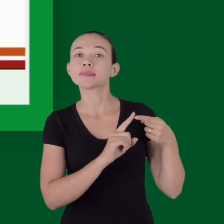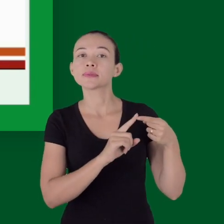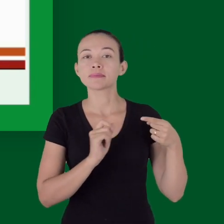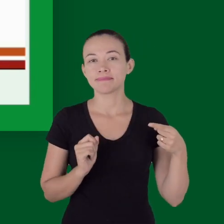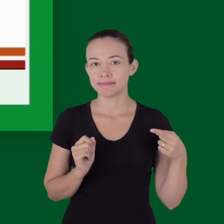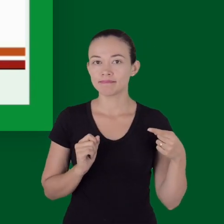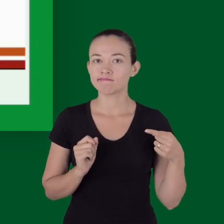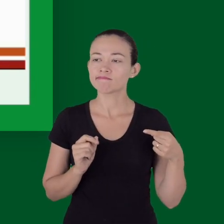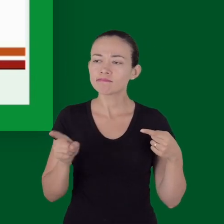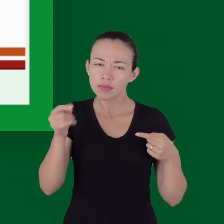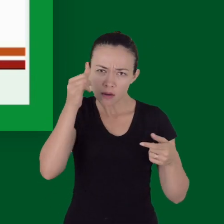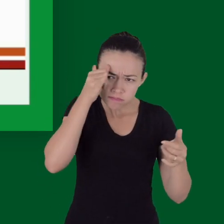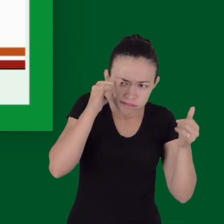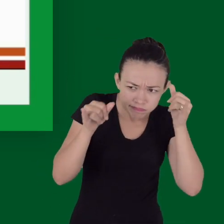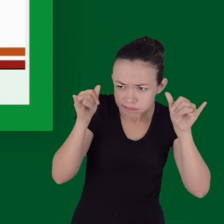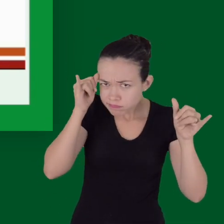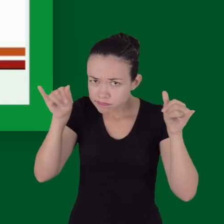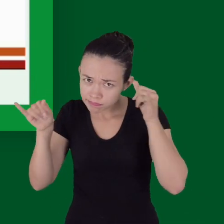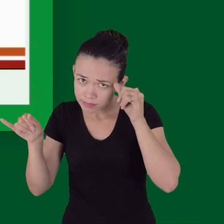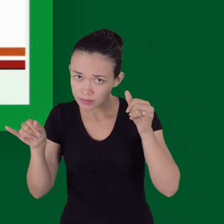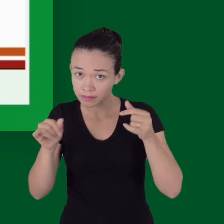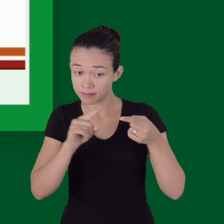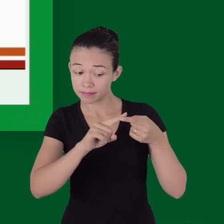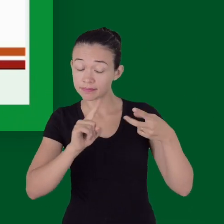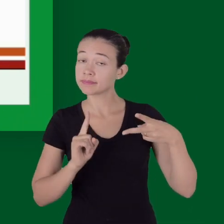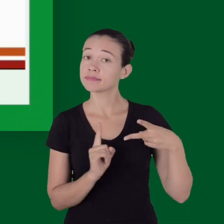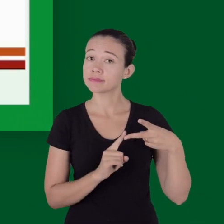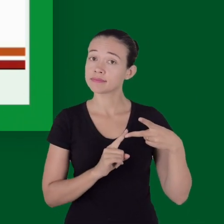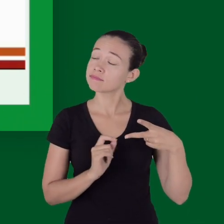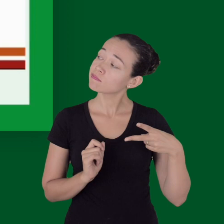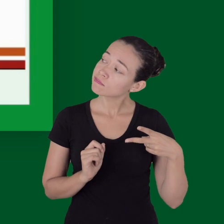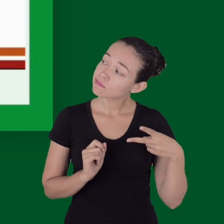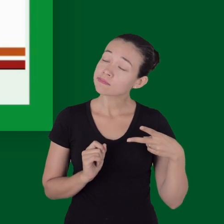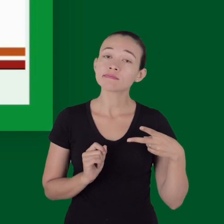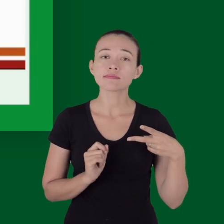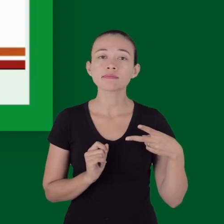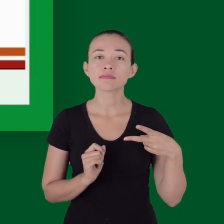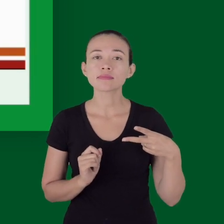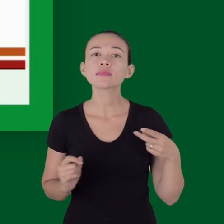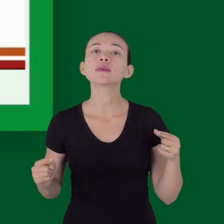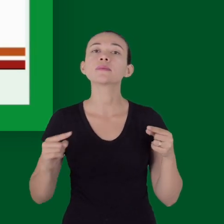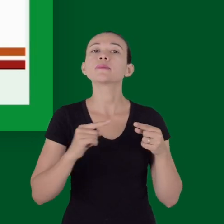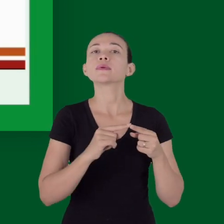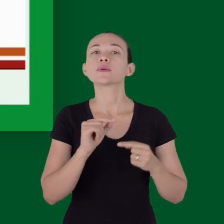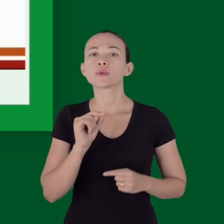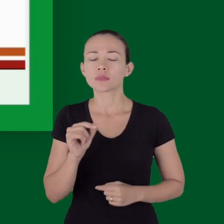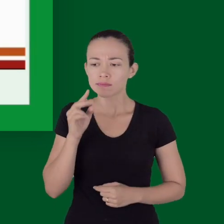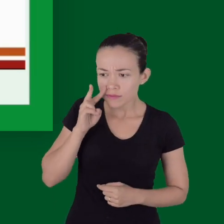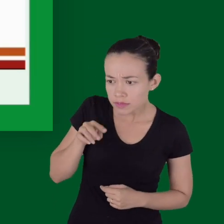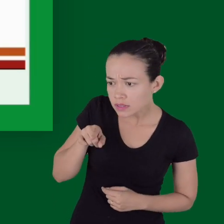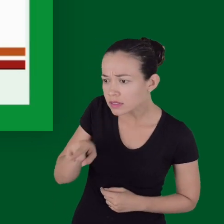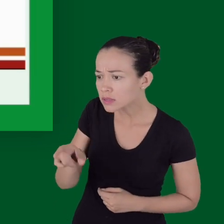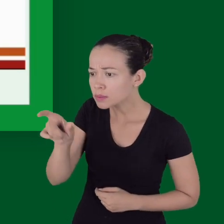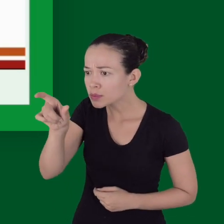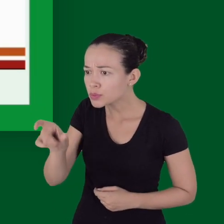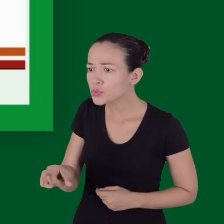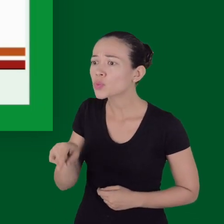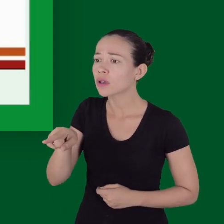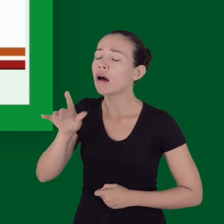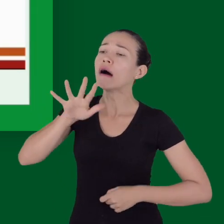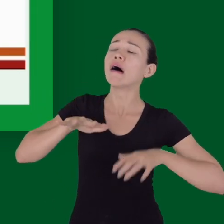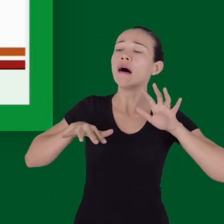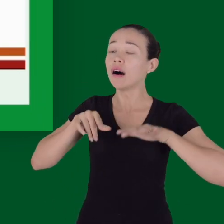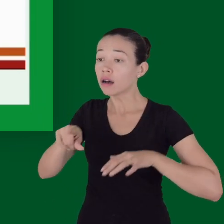primeiro elo é o elo da prevenção, né? Esses 3 elos em amarelo são relacionados ao